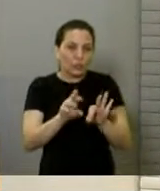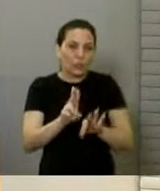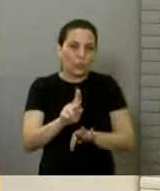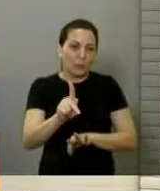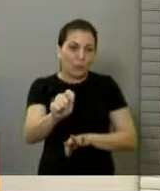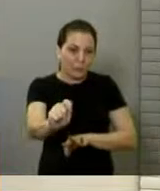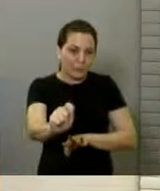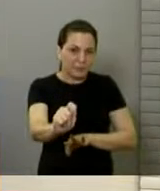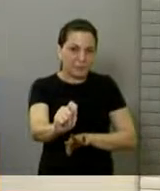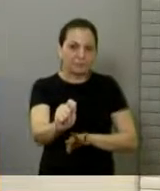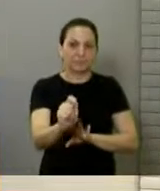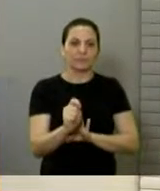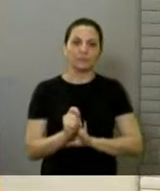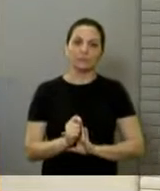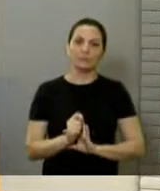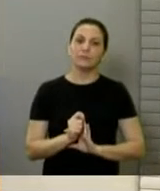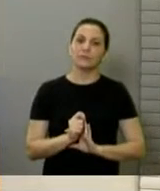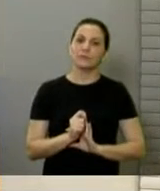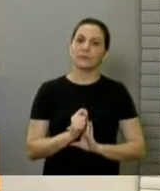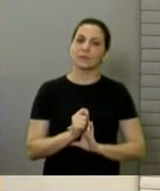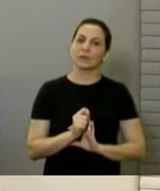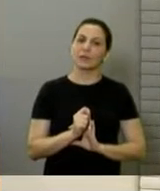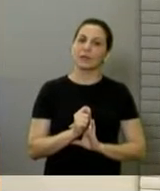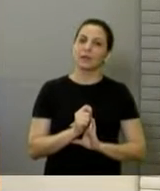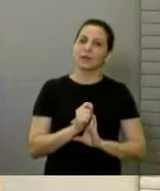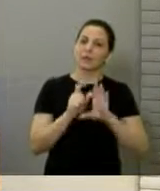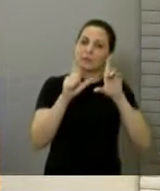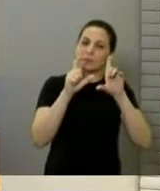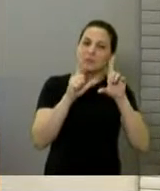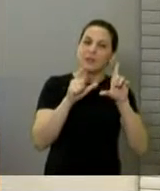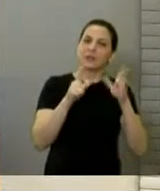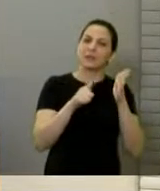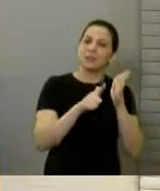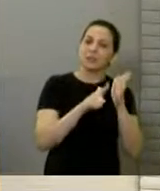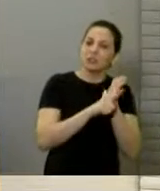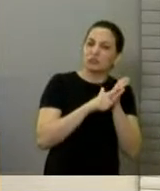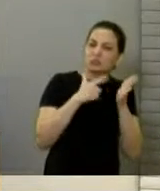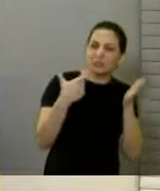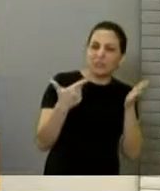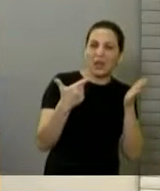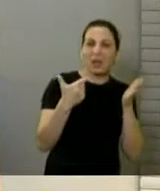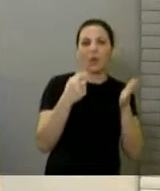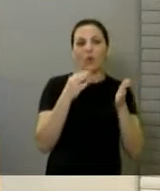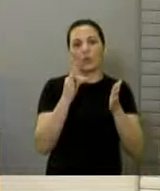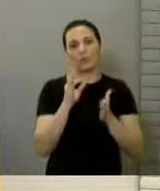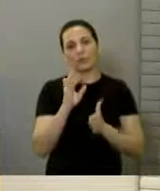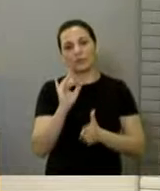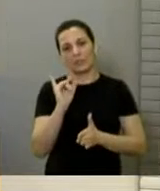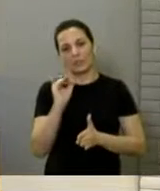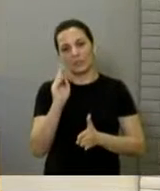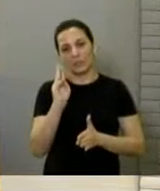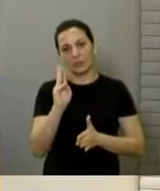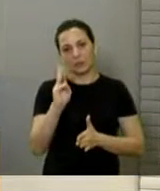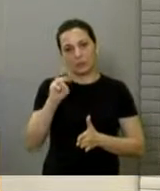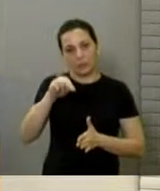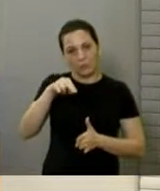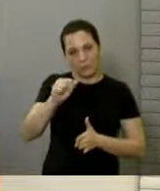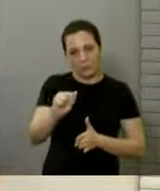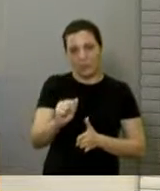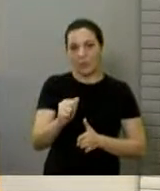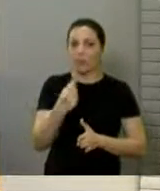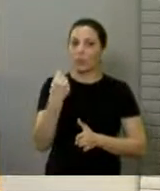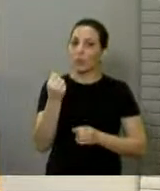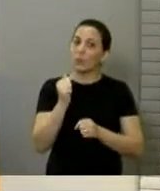UPA, porque como manchete hoje, parece que saiu hoje ou ontem na tribuna, simplesmente está fazendo um